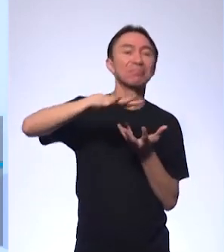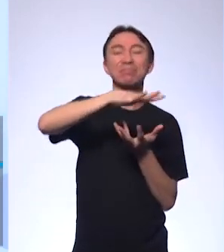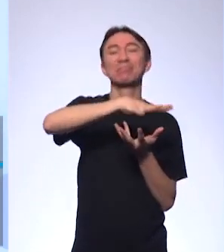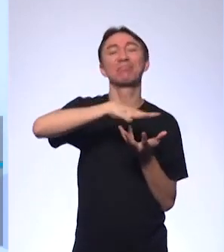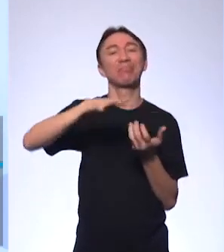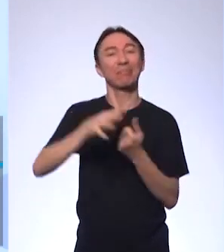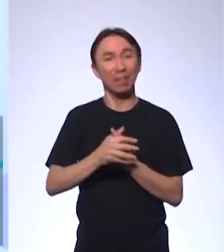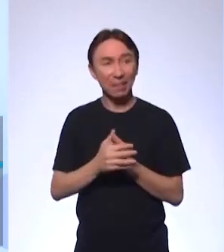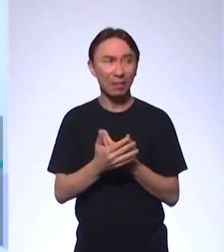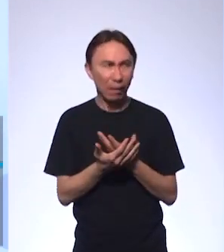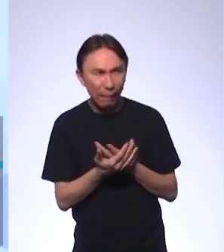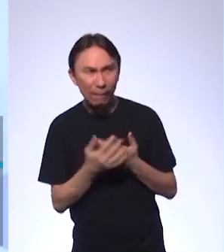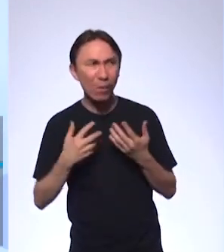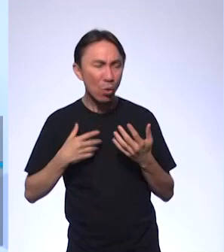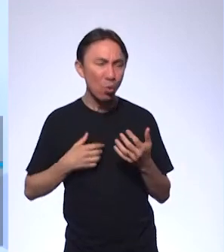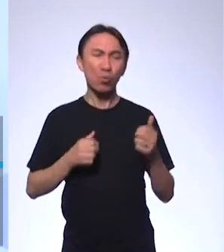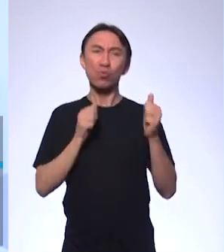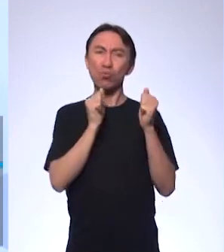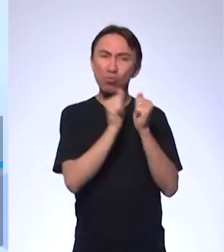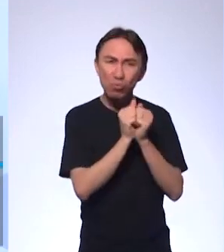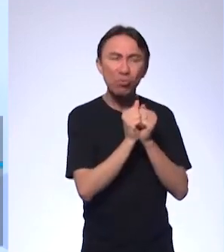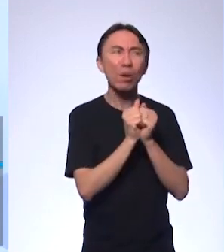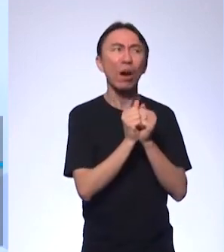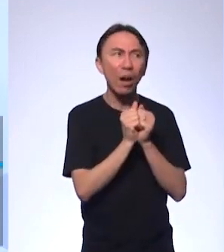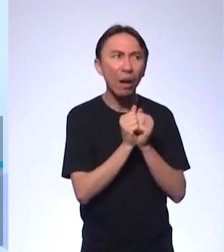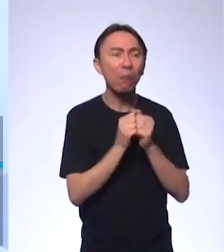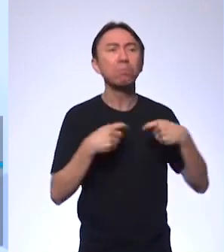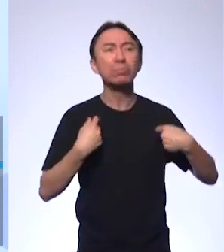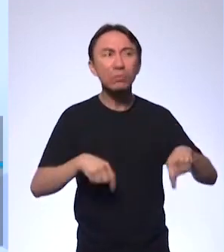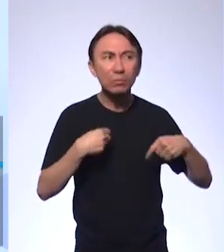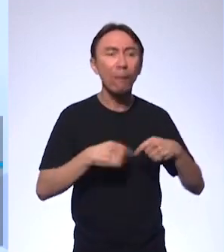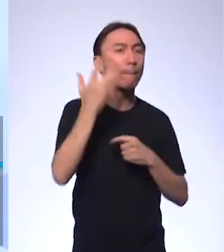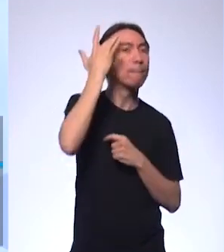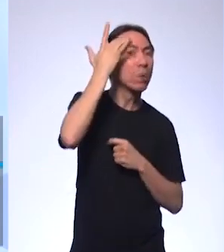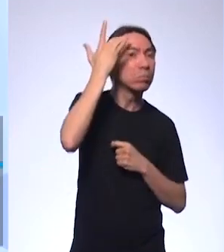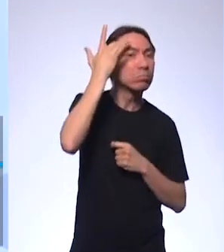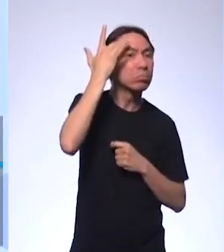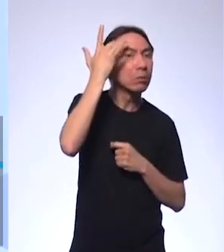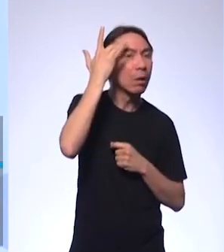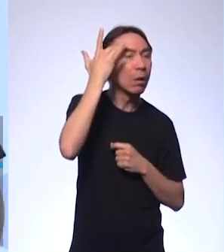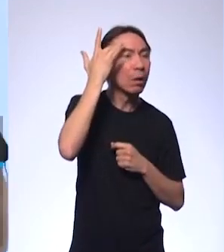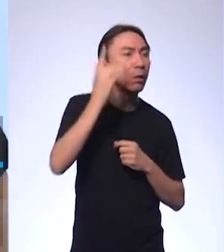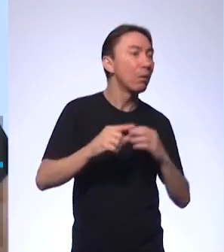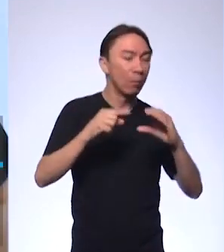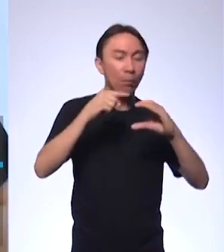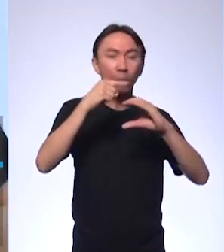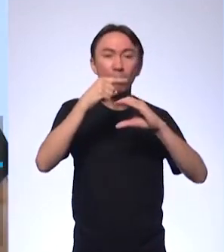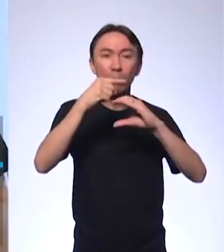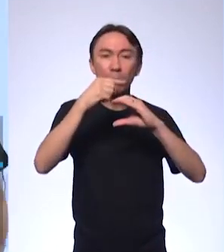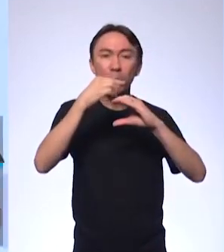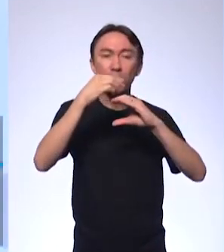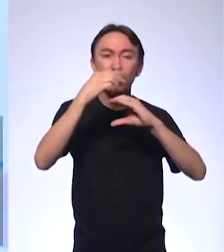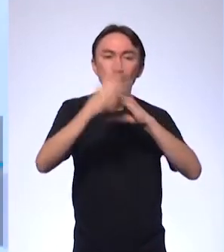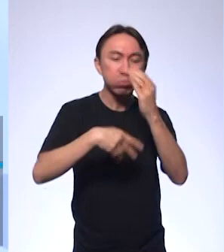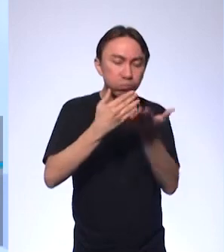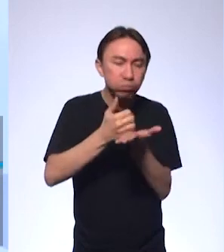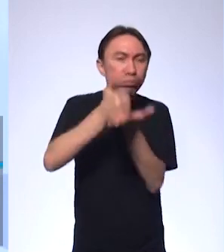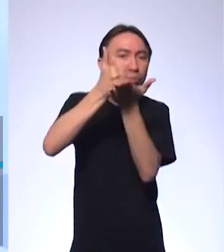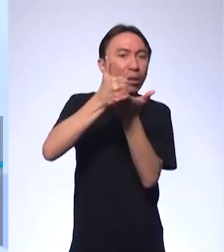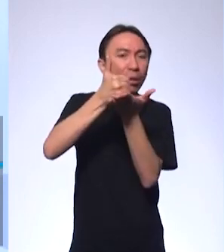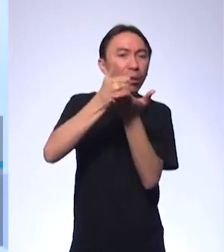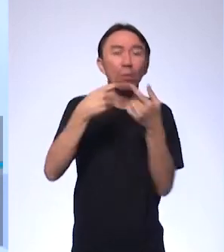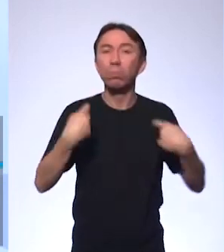de uma forma mais consciente, mais sustentável. Só que, se a gente pensar, as duas teorias elas levam em